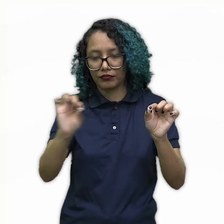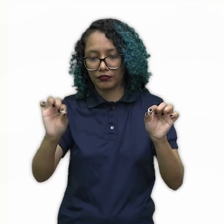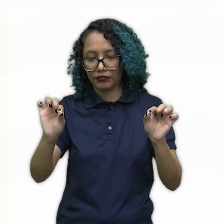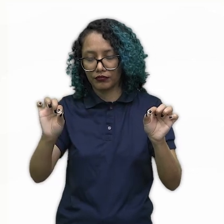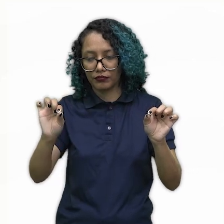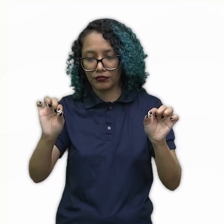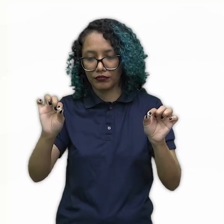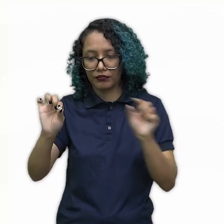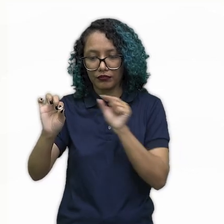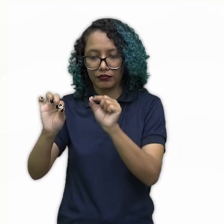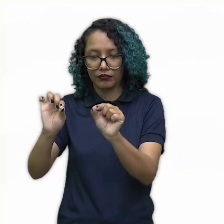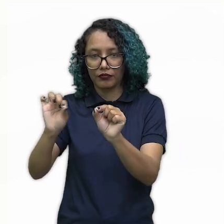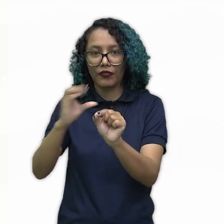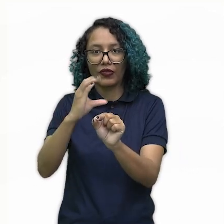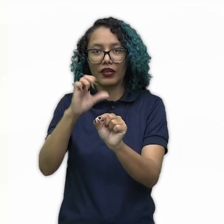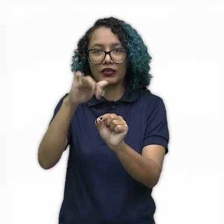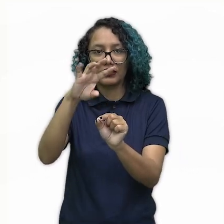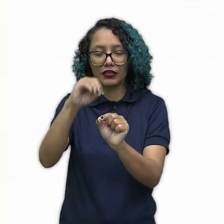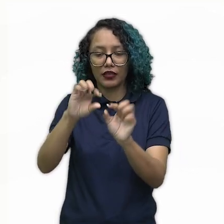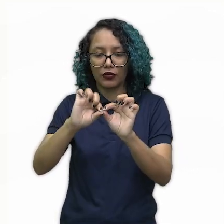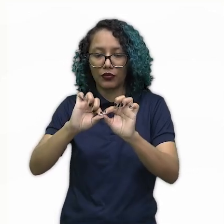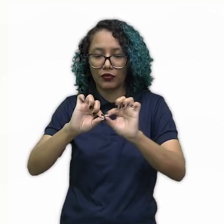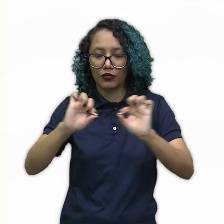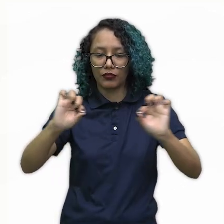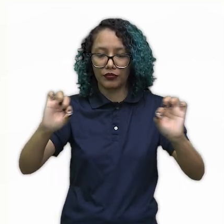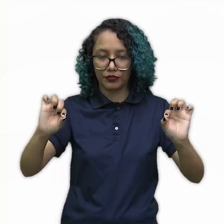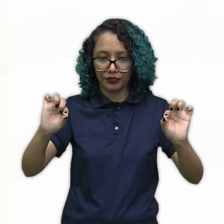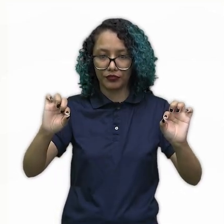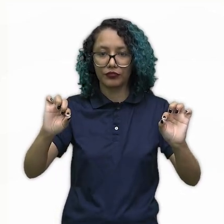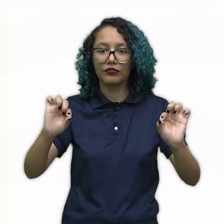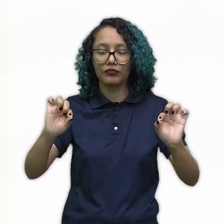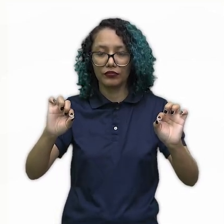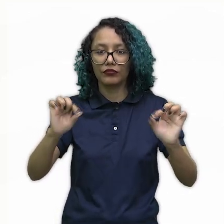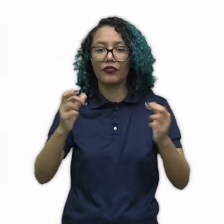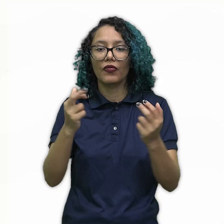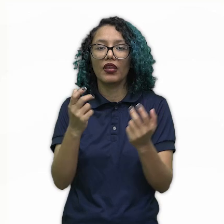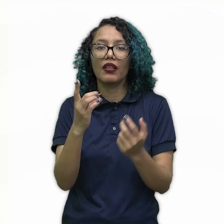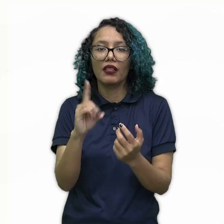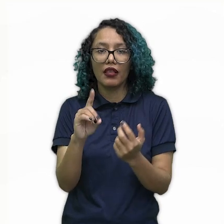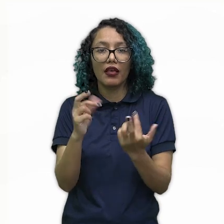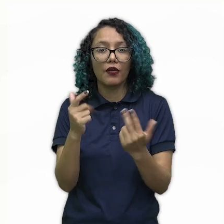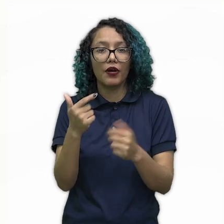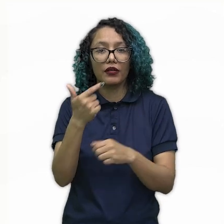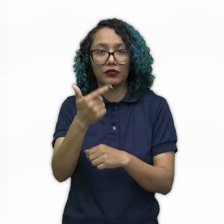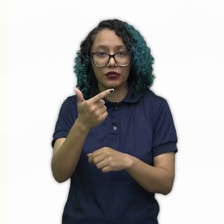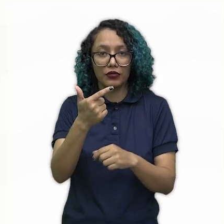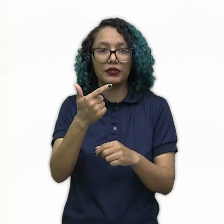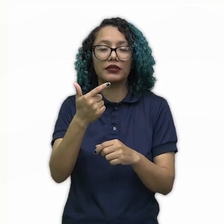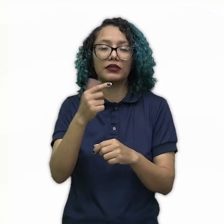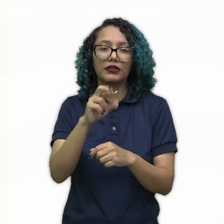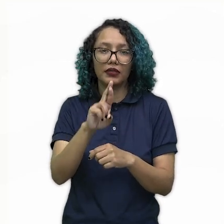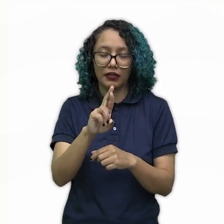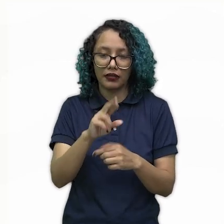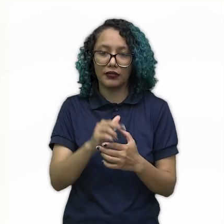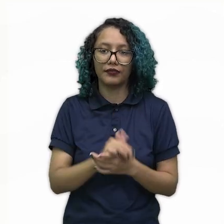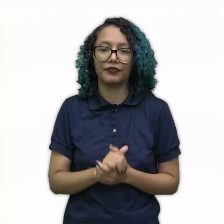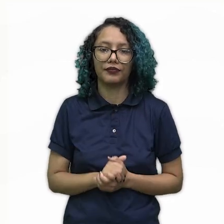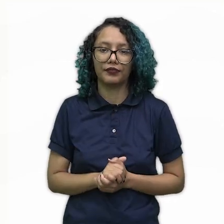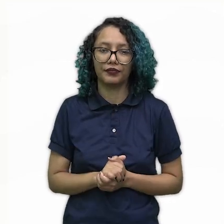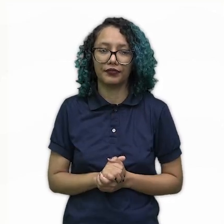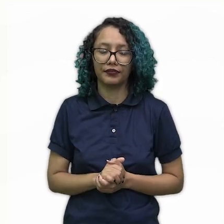pelo centro. E ele tem exatamente a medida de 2 raios,